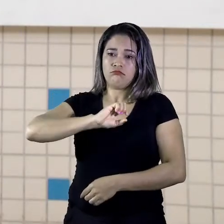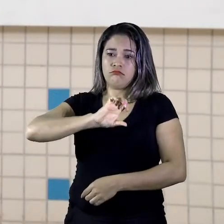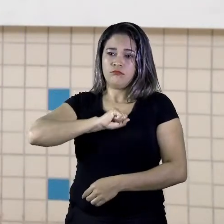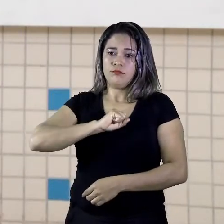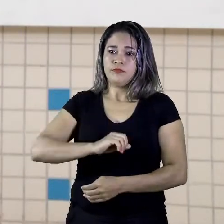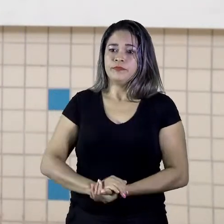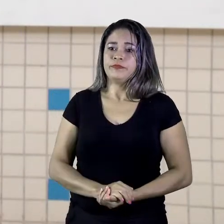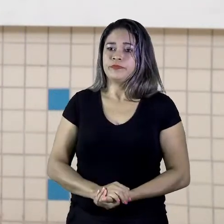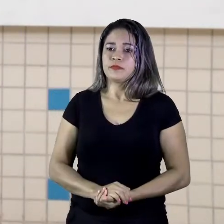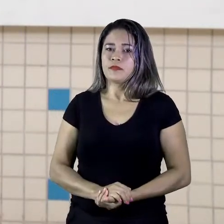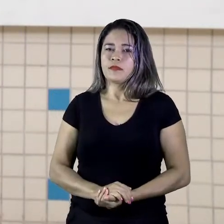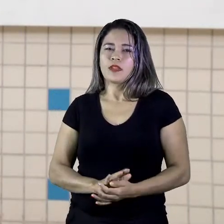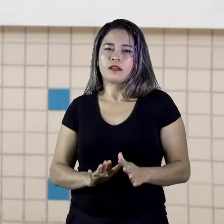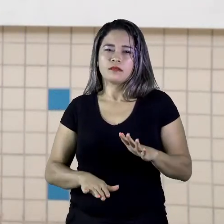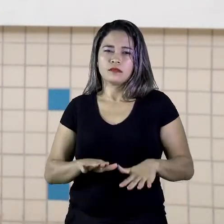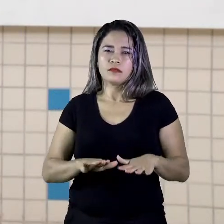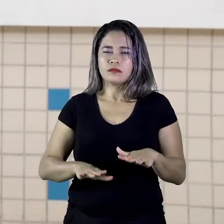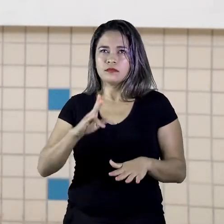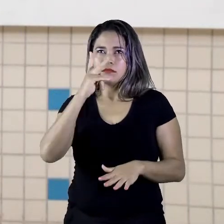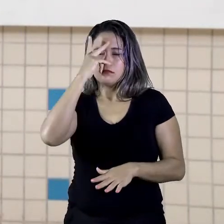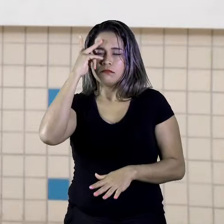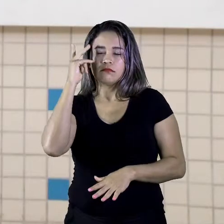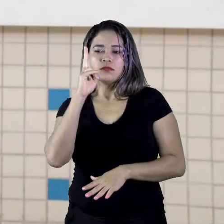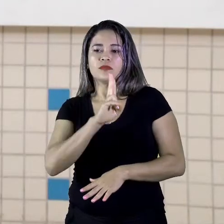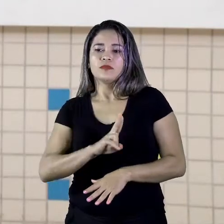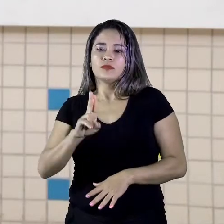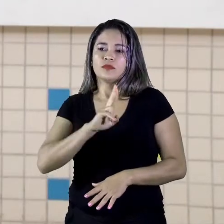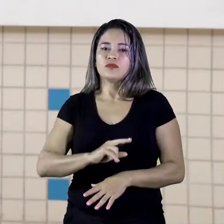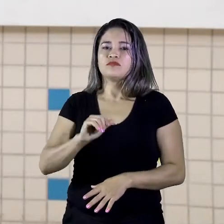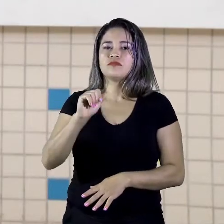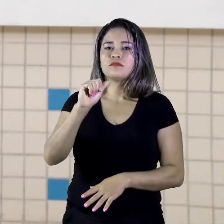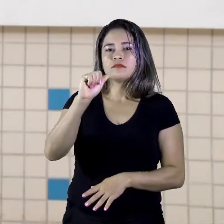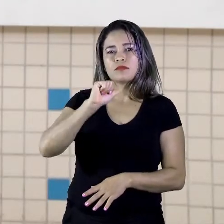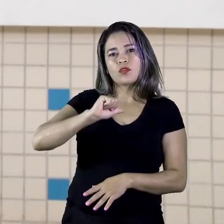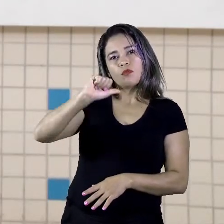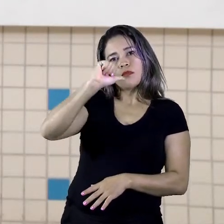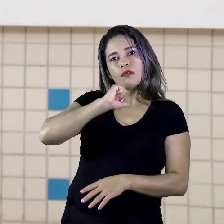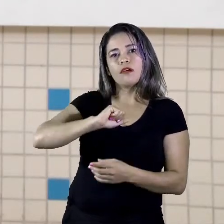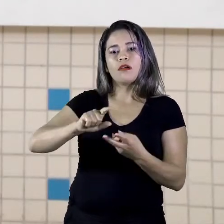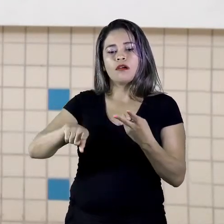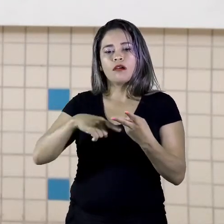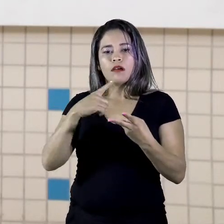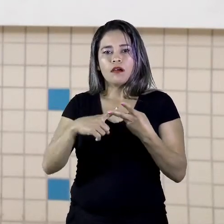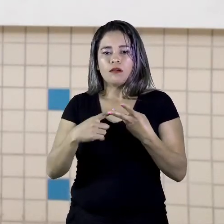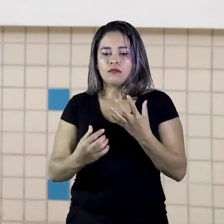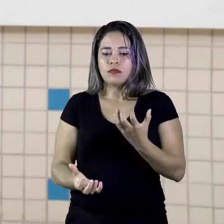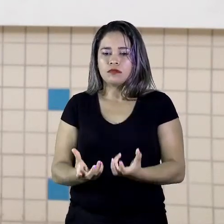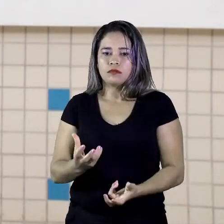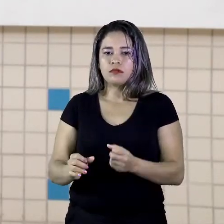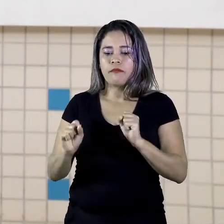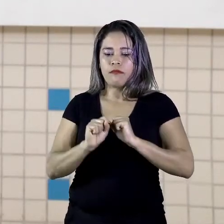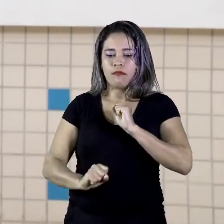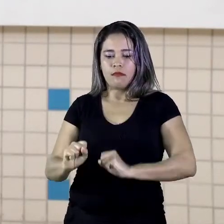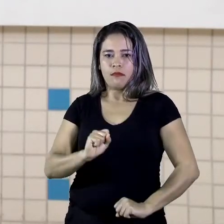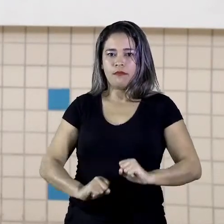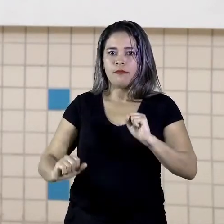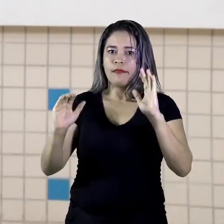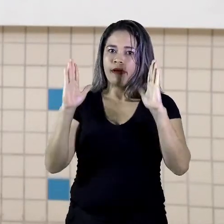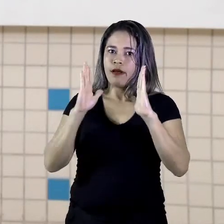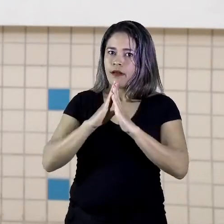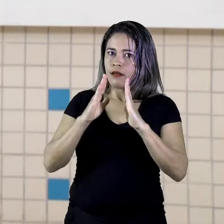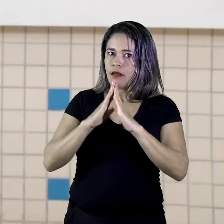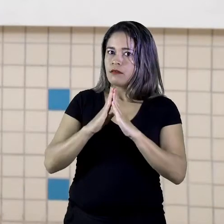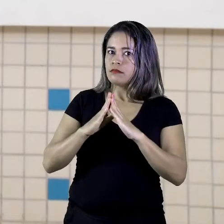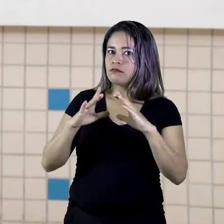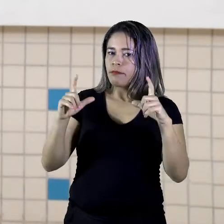as pessoas usam para beber, para cozinhar, para limpar a casa, enfim, ela é uma quantidade